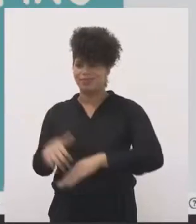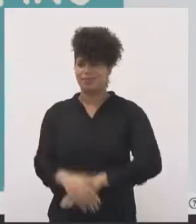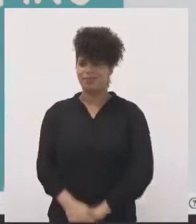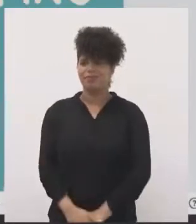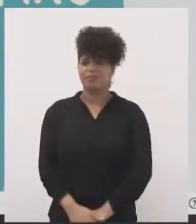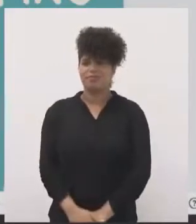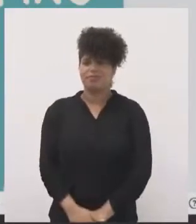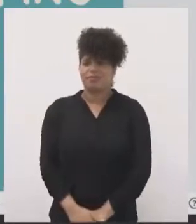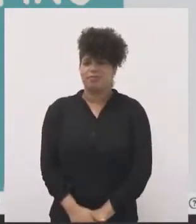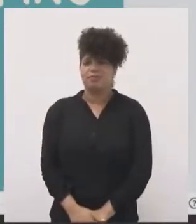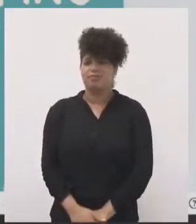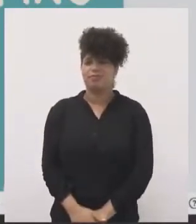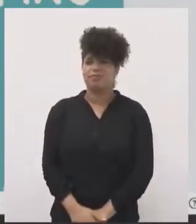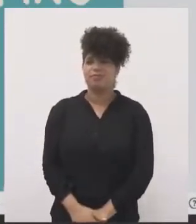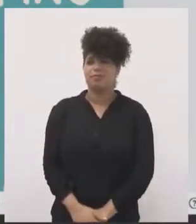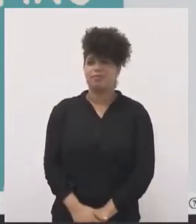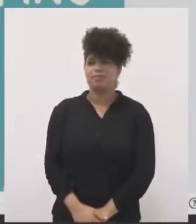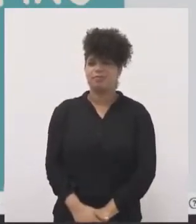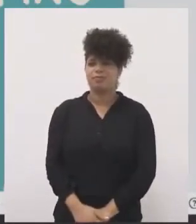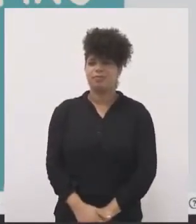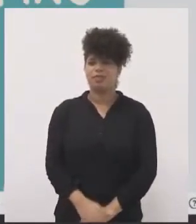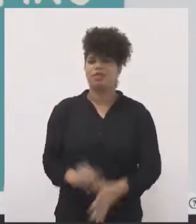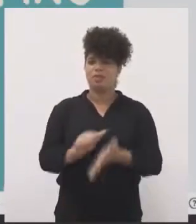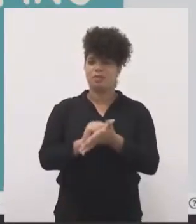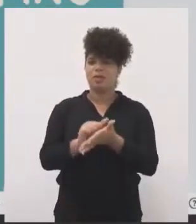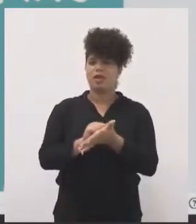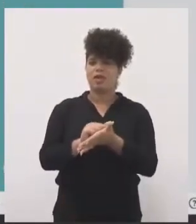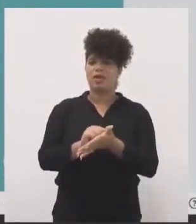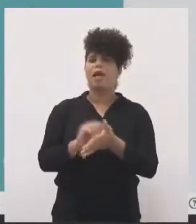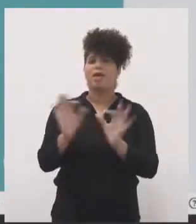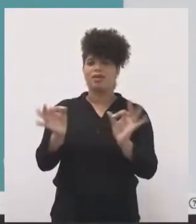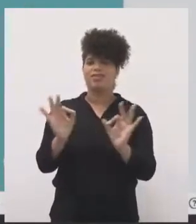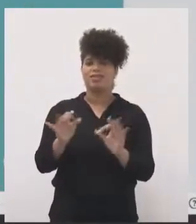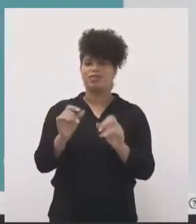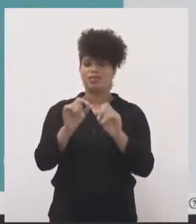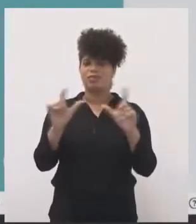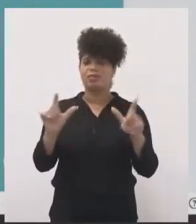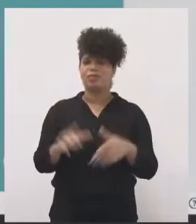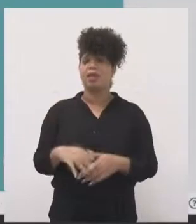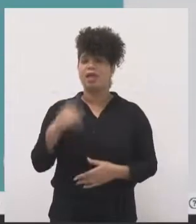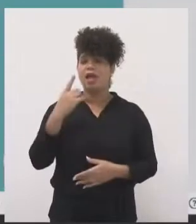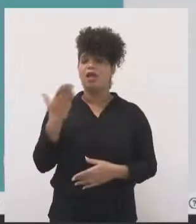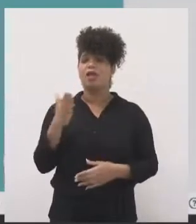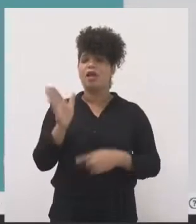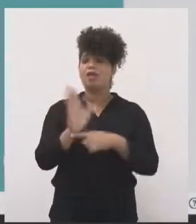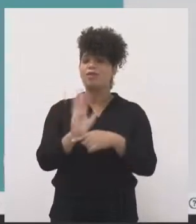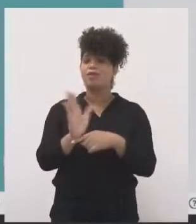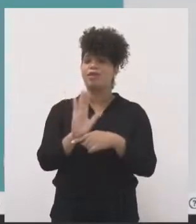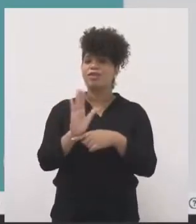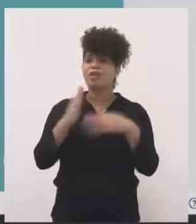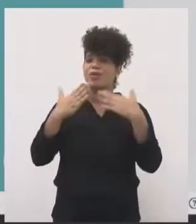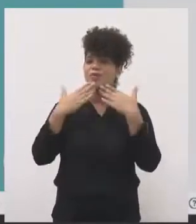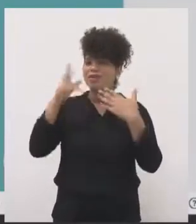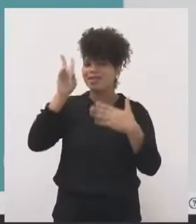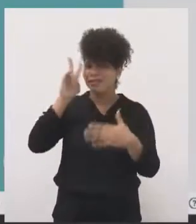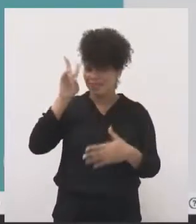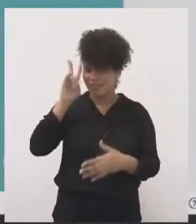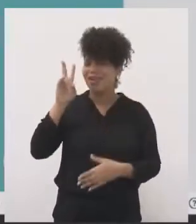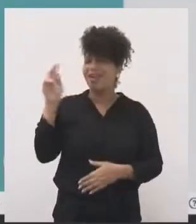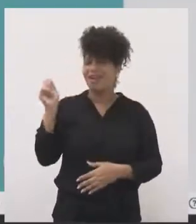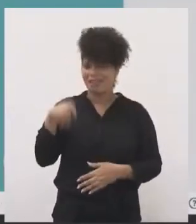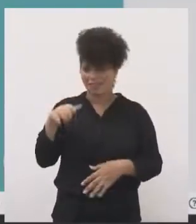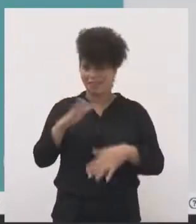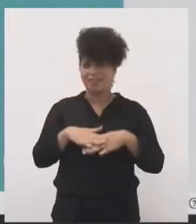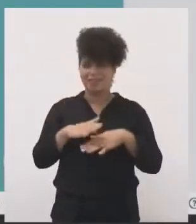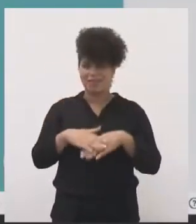eu vou... Deixa eu apagar esse título aqui, que ele ficou duplicado. Eu vou inserir um vídeo apresentando a minha historinha aos meus